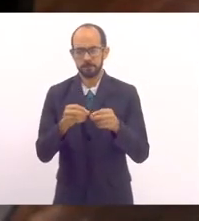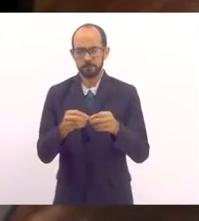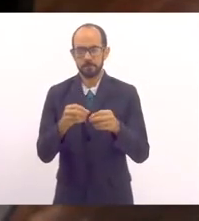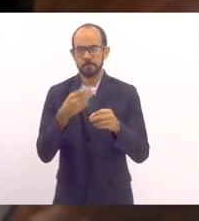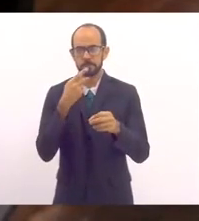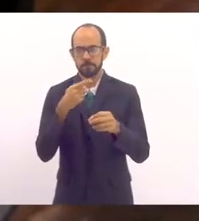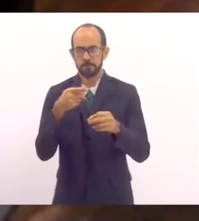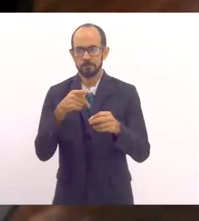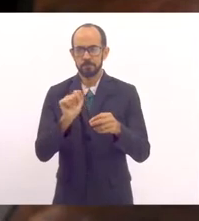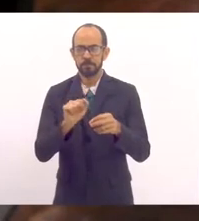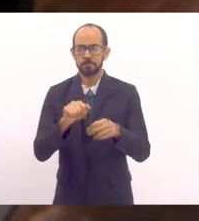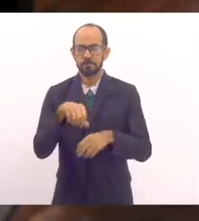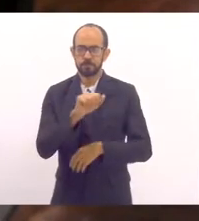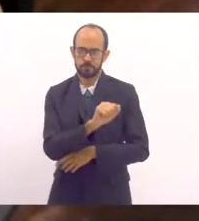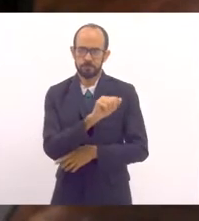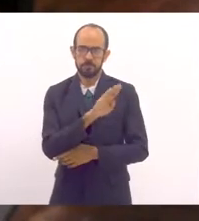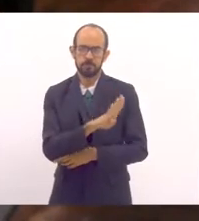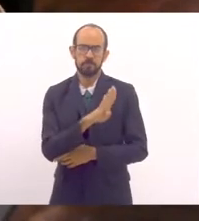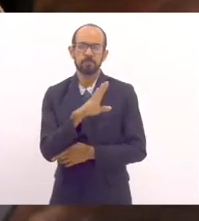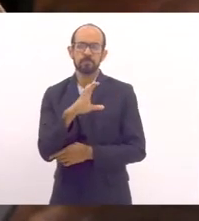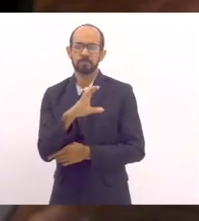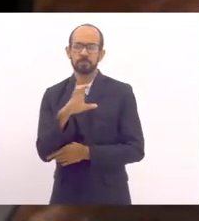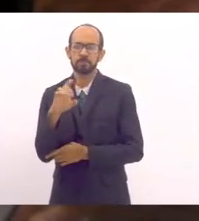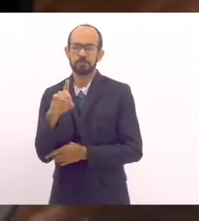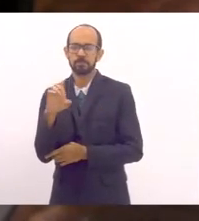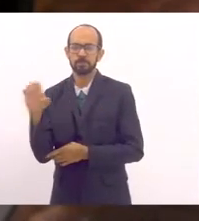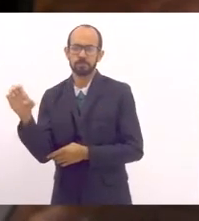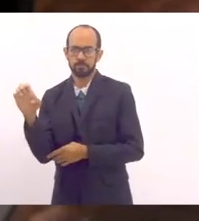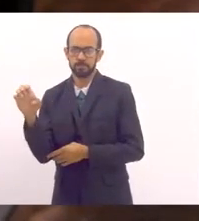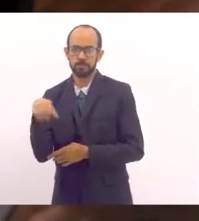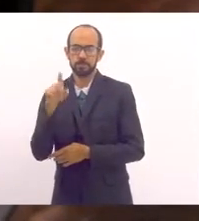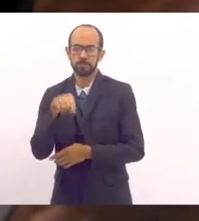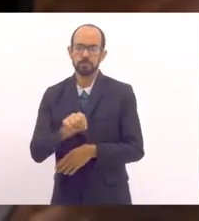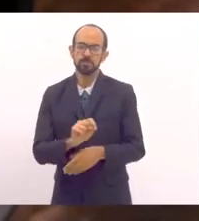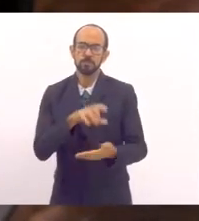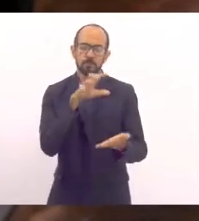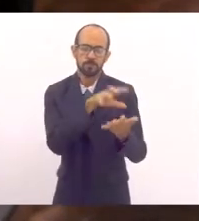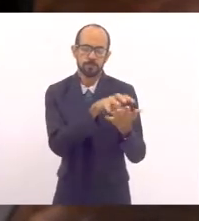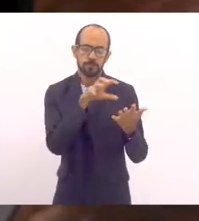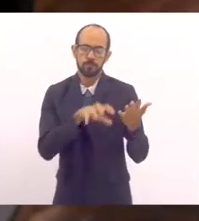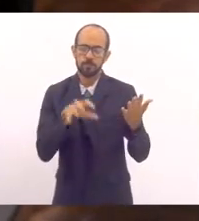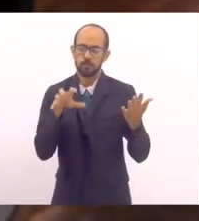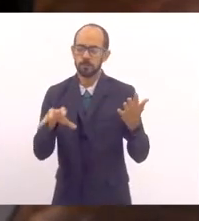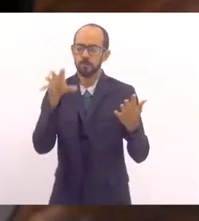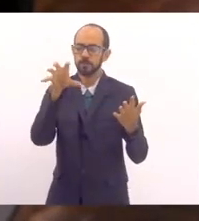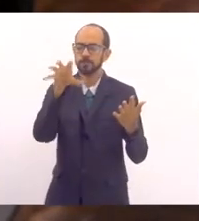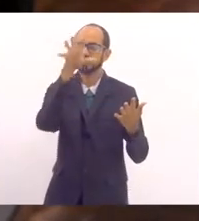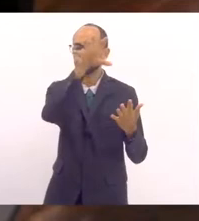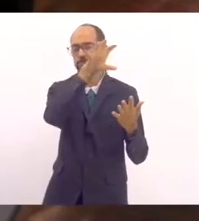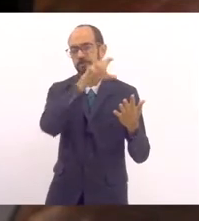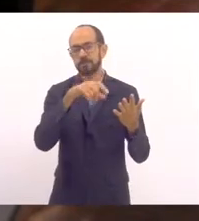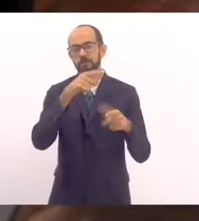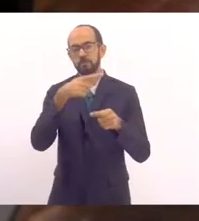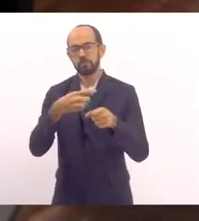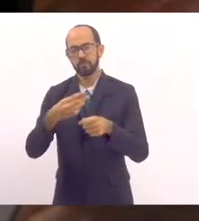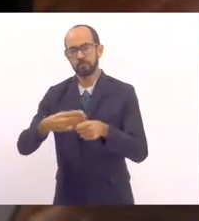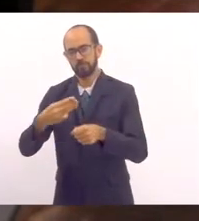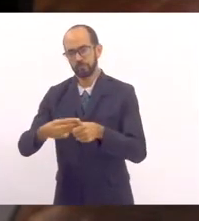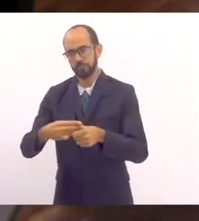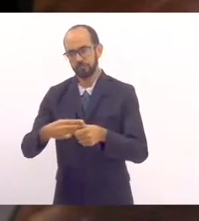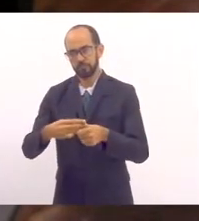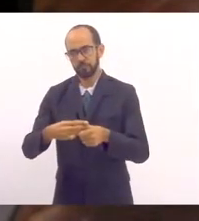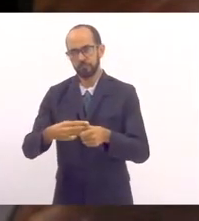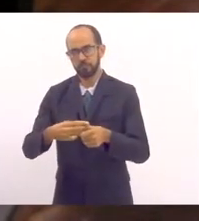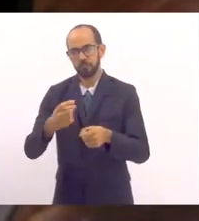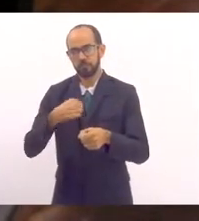C, D, E, que diabo é isso, né? É a categorização dos municípios, né? E o nosso estado, deputado, ele é um dos